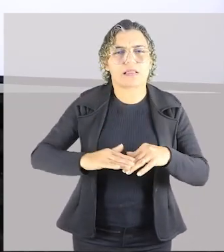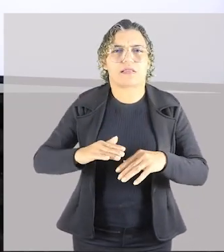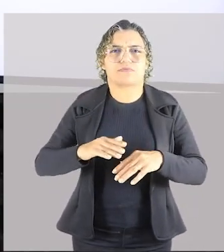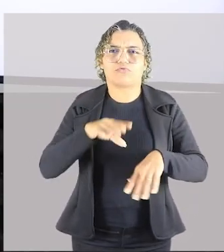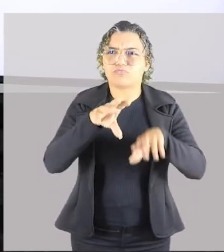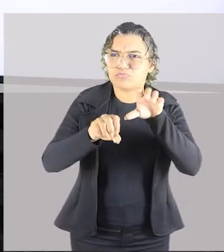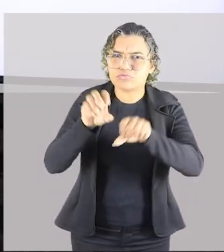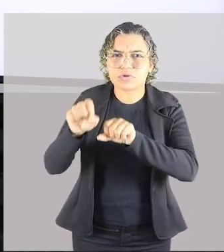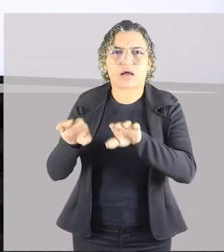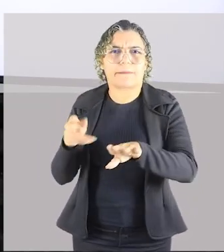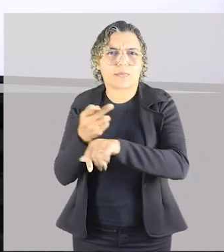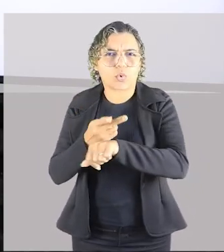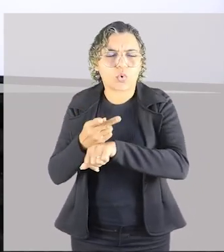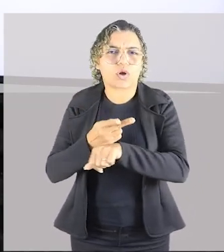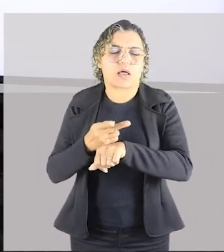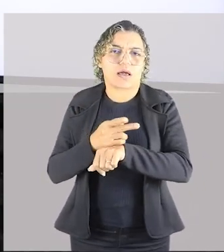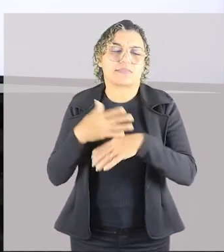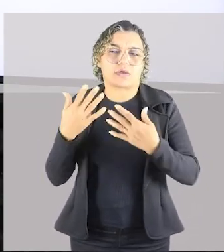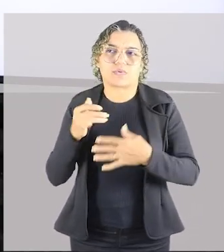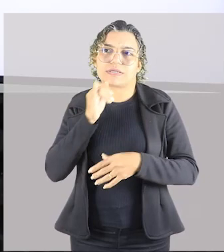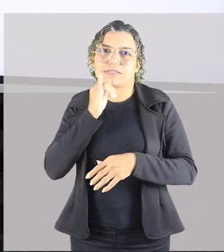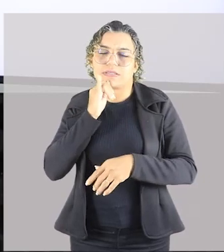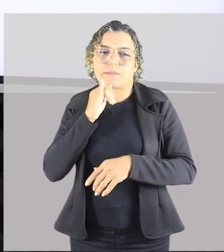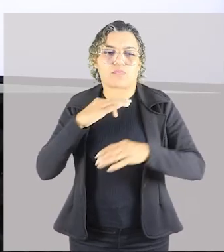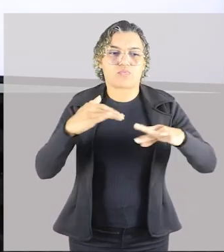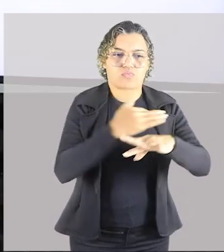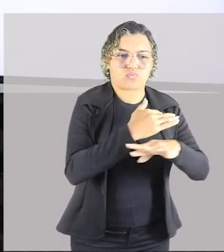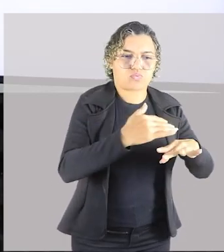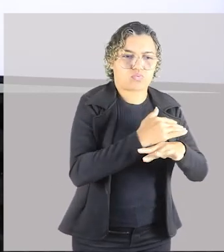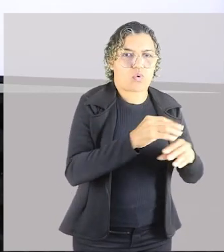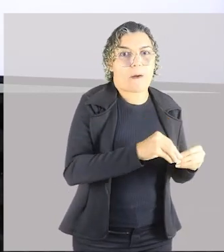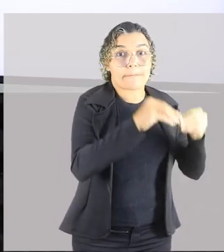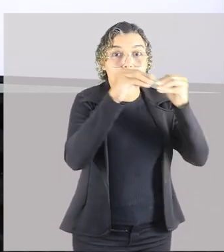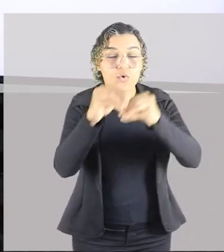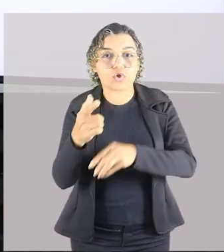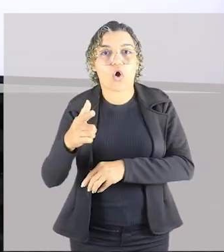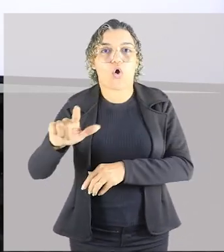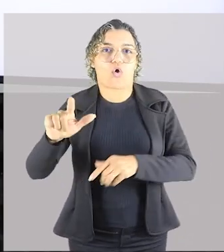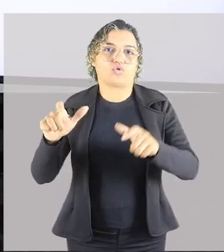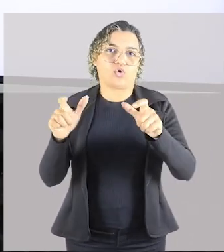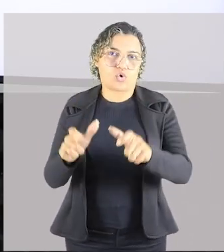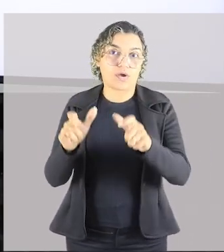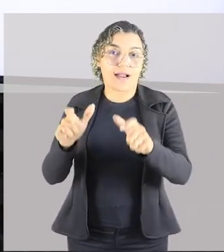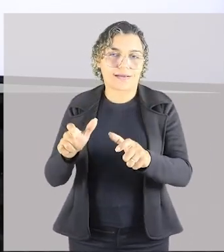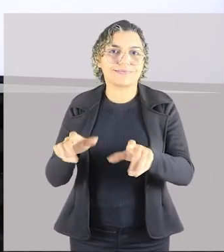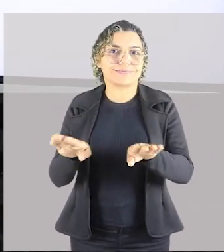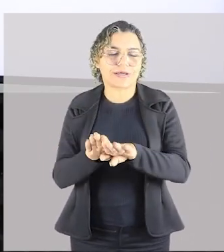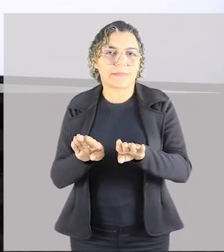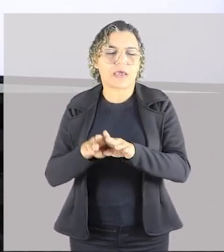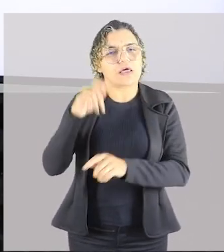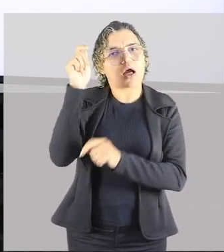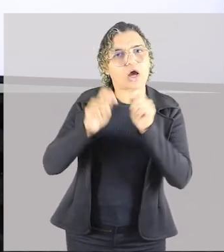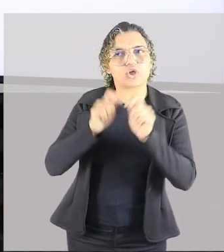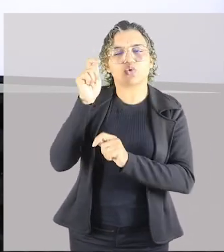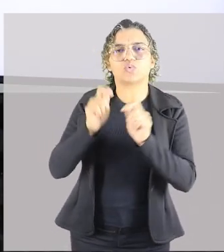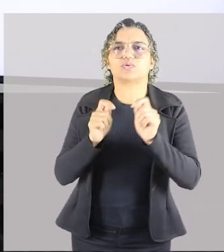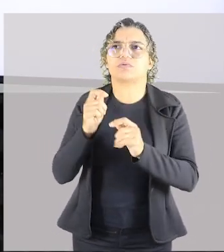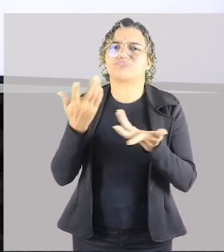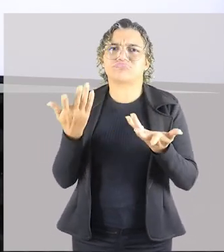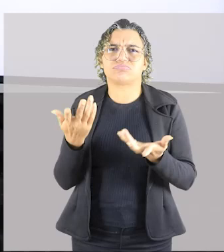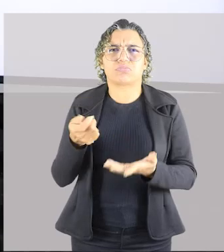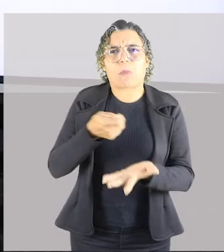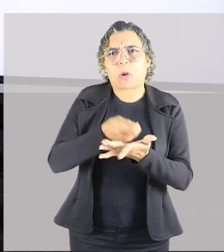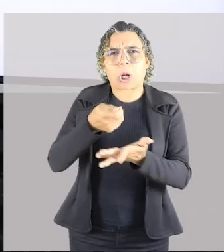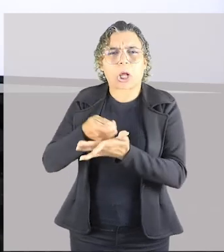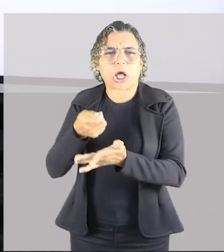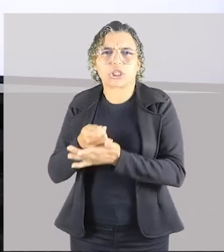grandes centros para outras localidades ao entorno, né? Hoje, principalmente com a tecnologia de informação, as indústrias elas não precisam obrigatoriamente